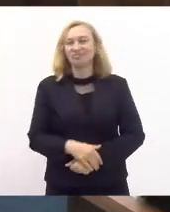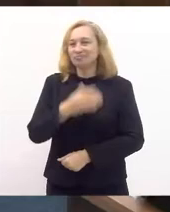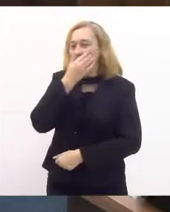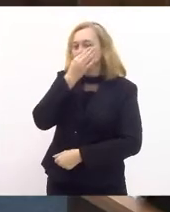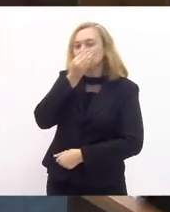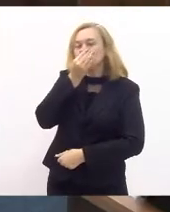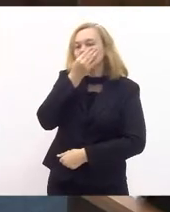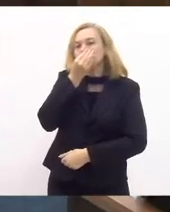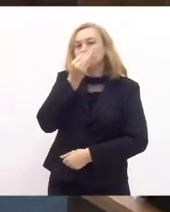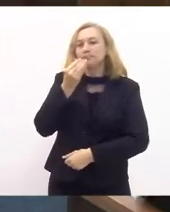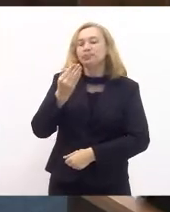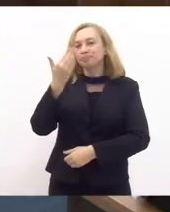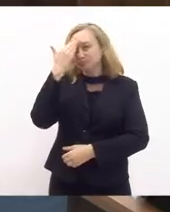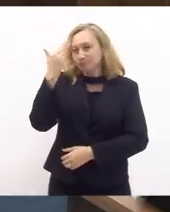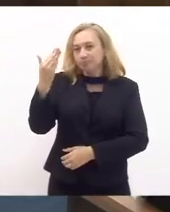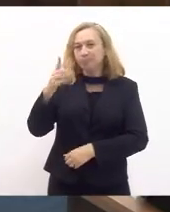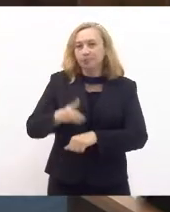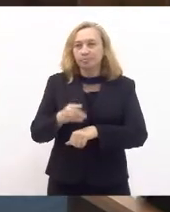Obrigado, doutora Lília.